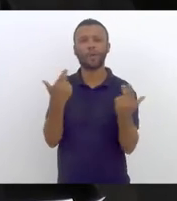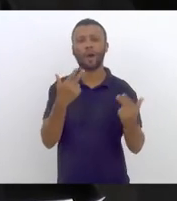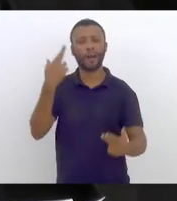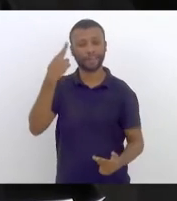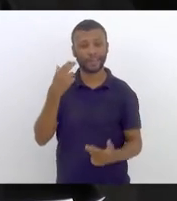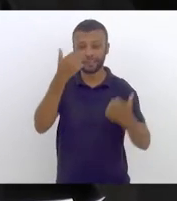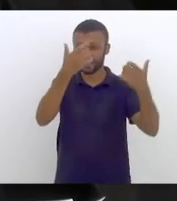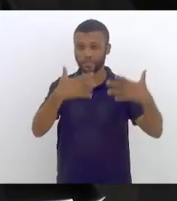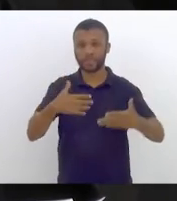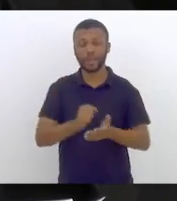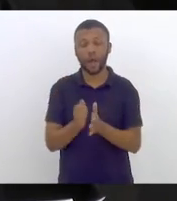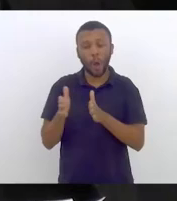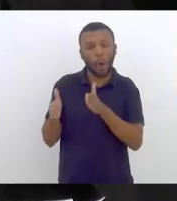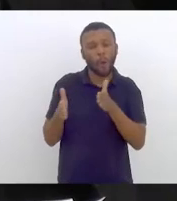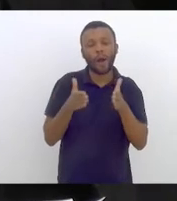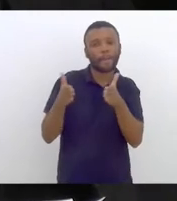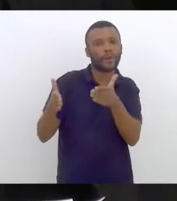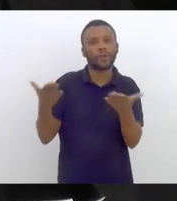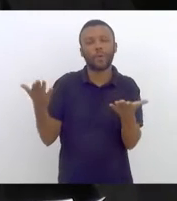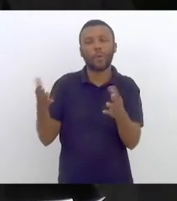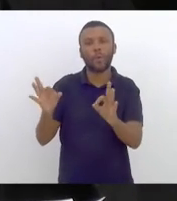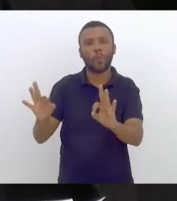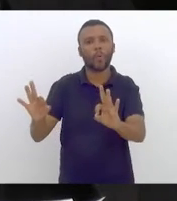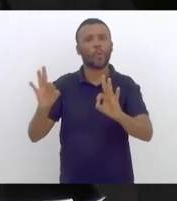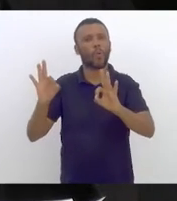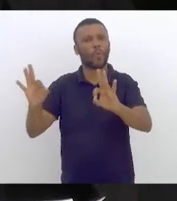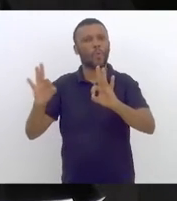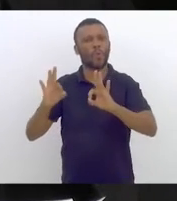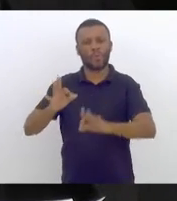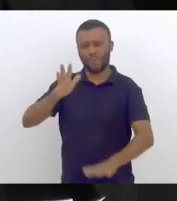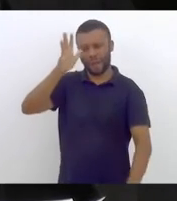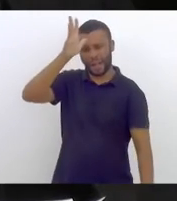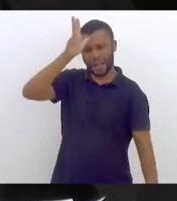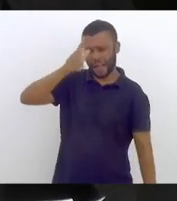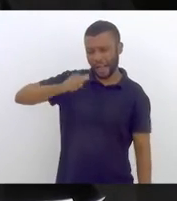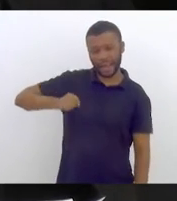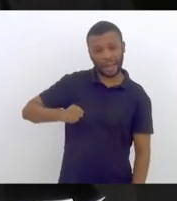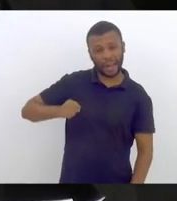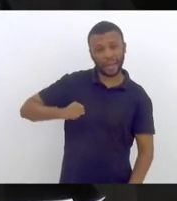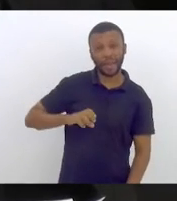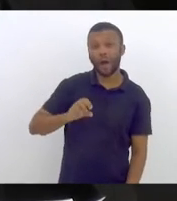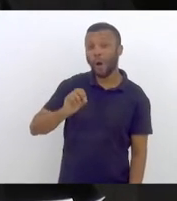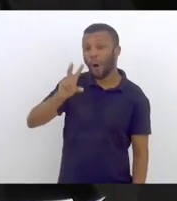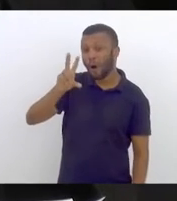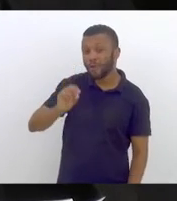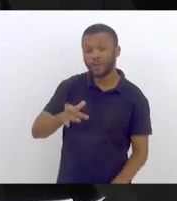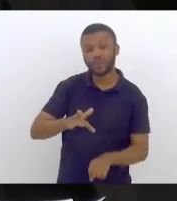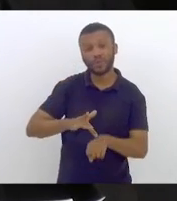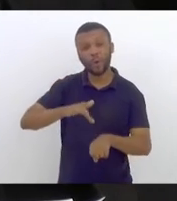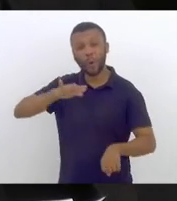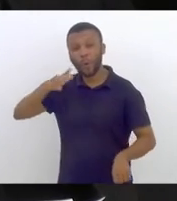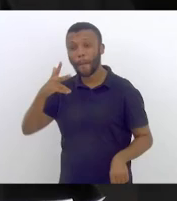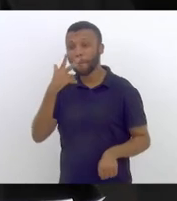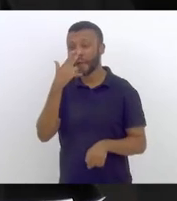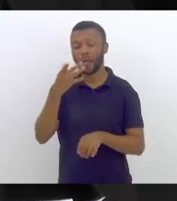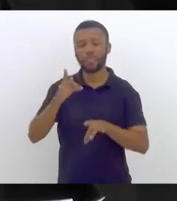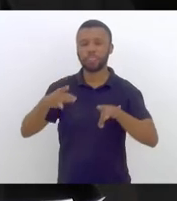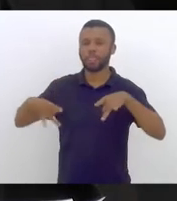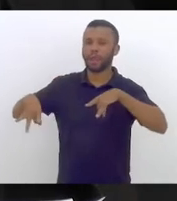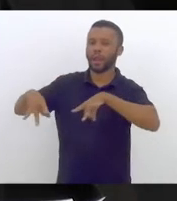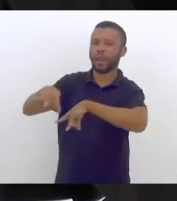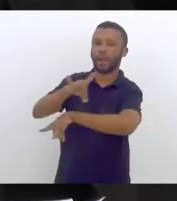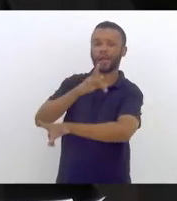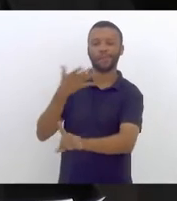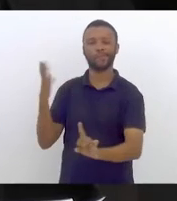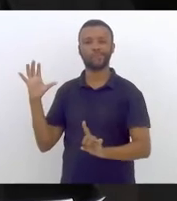né? um caminho promissor para fazer eleitoralismo, para fazer fisiologismo, para fazer compadrio, como